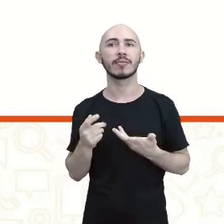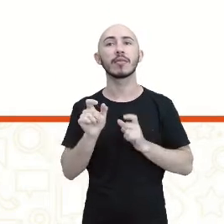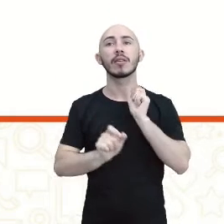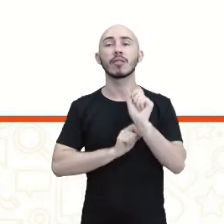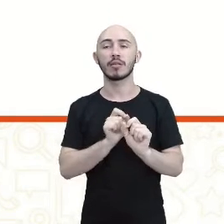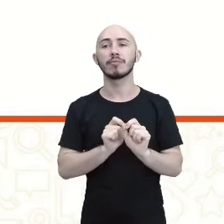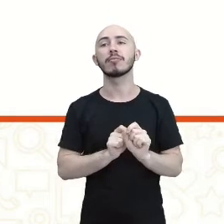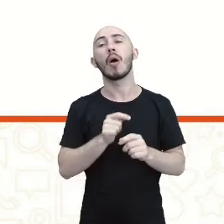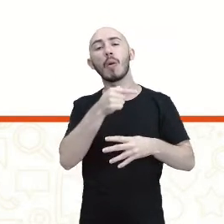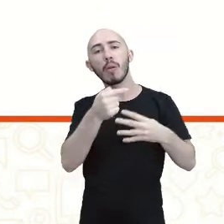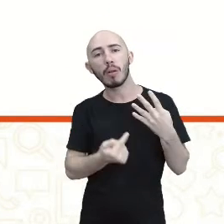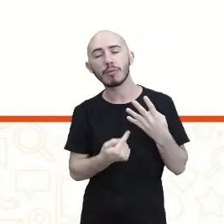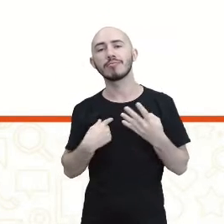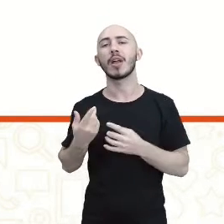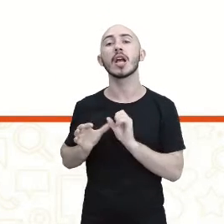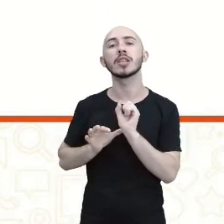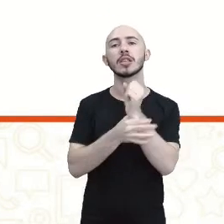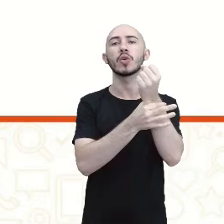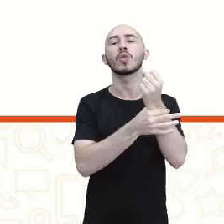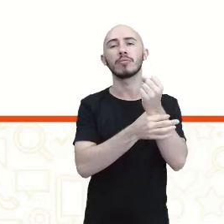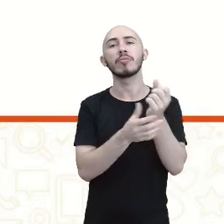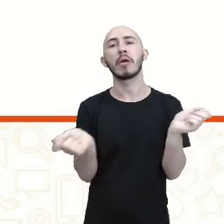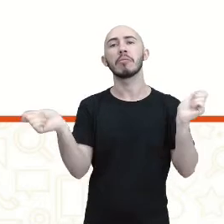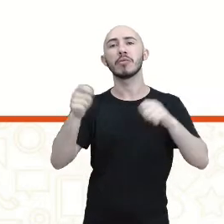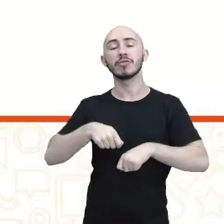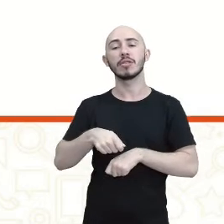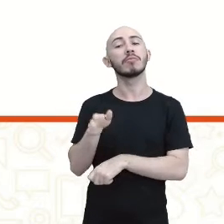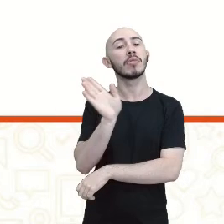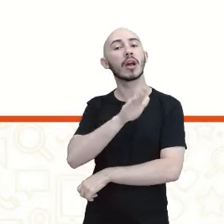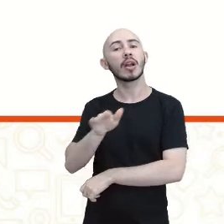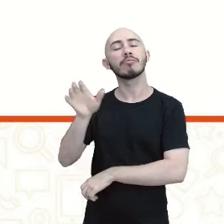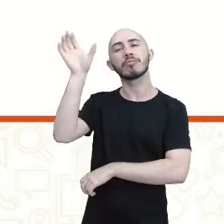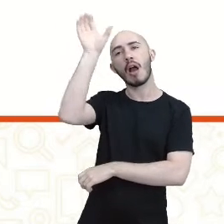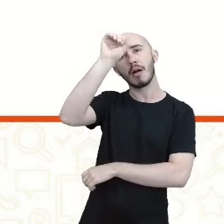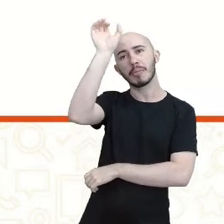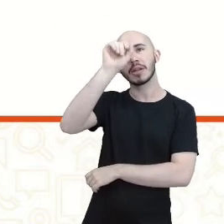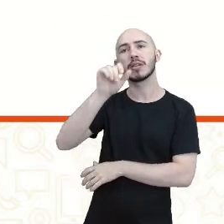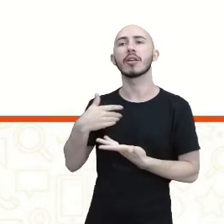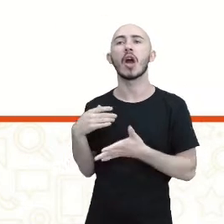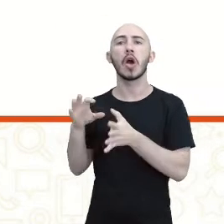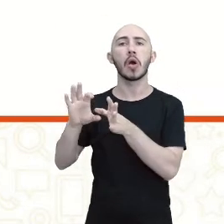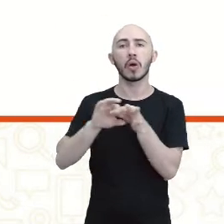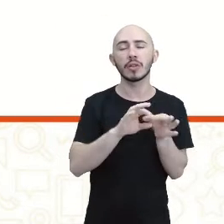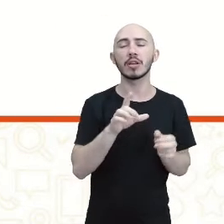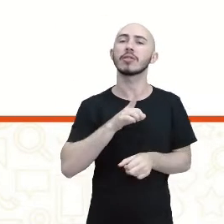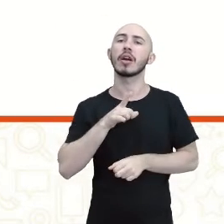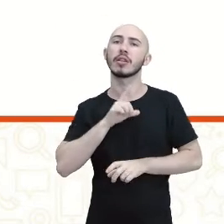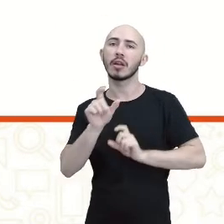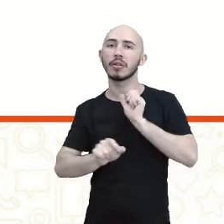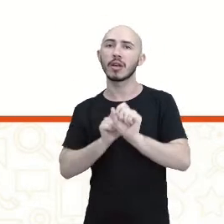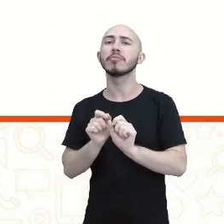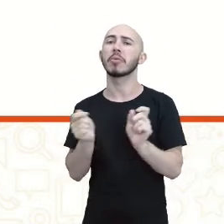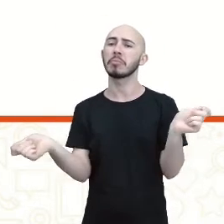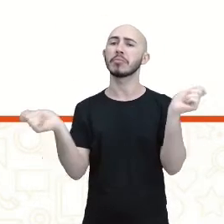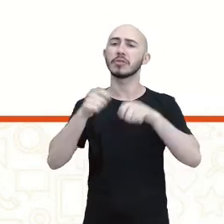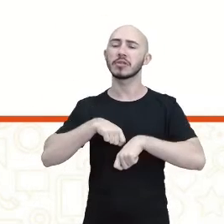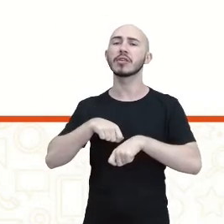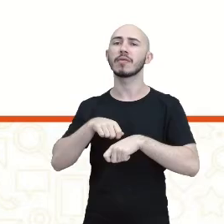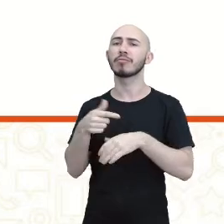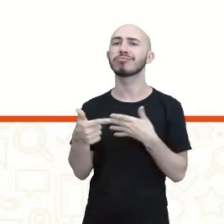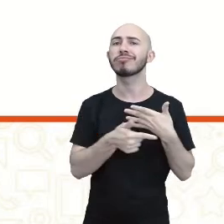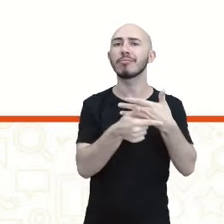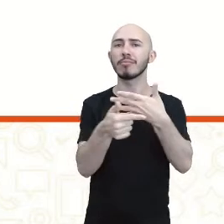que asseguram as condições para que as crianças aprendam em situações nas quais possam desempenhar um